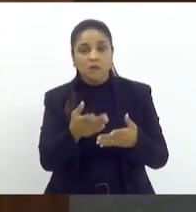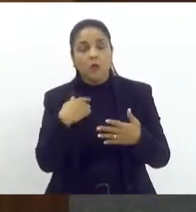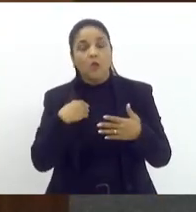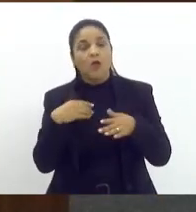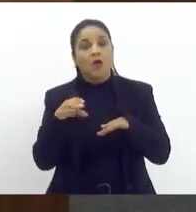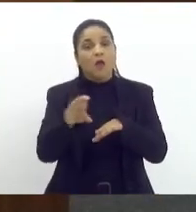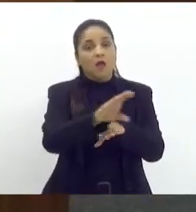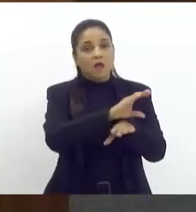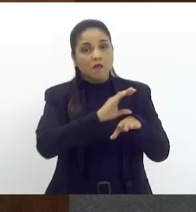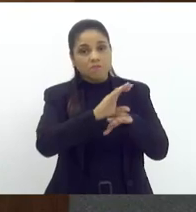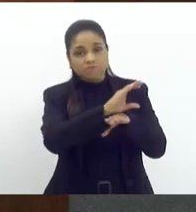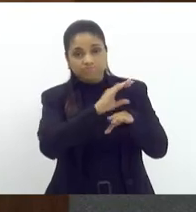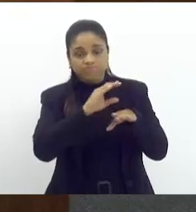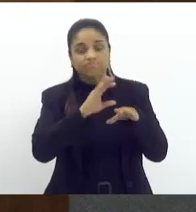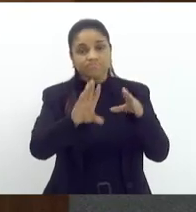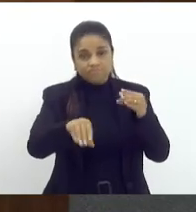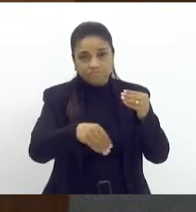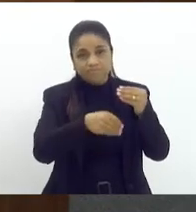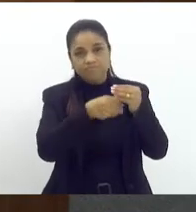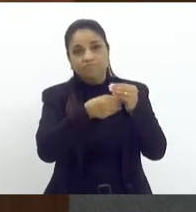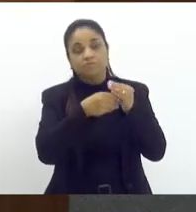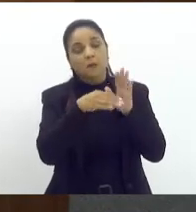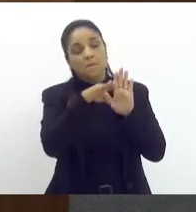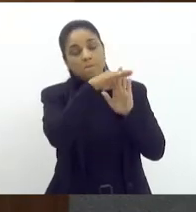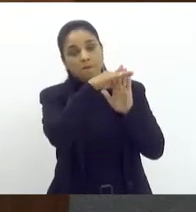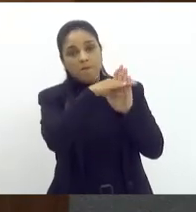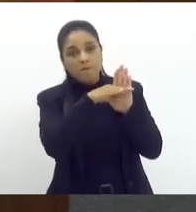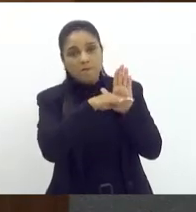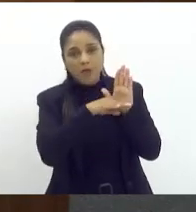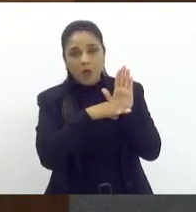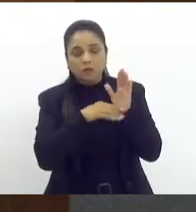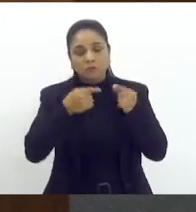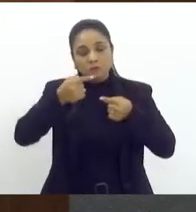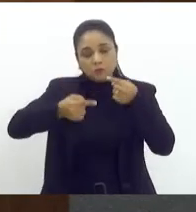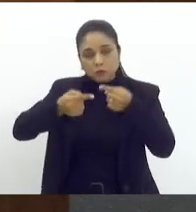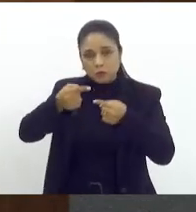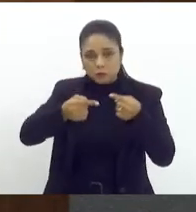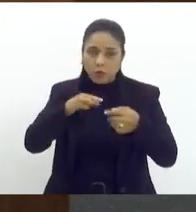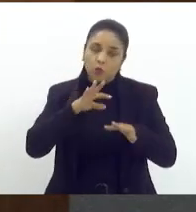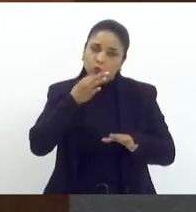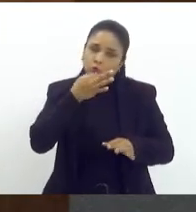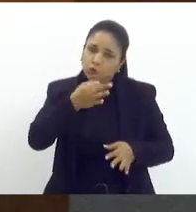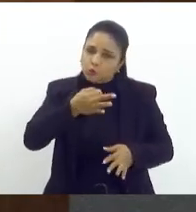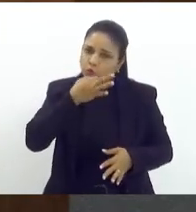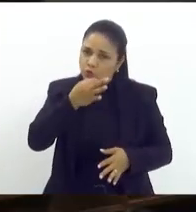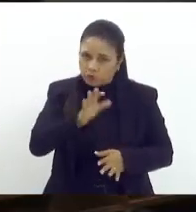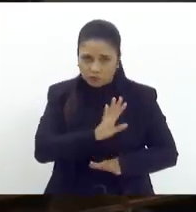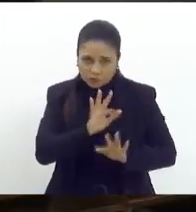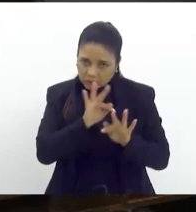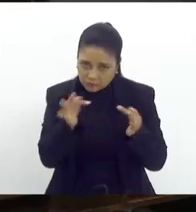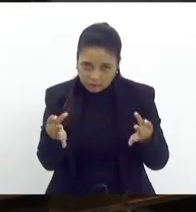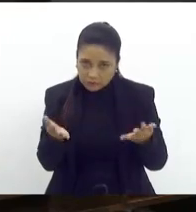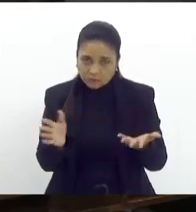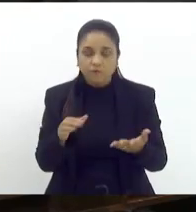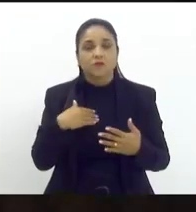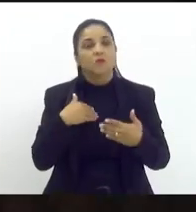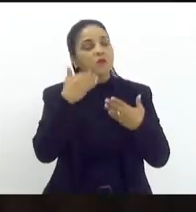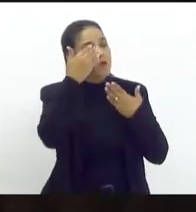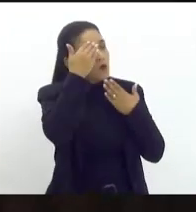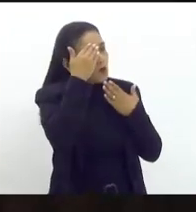a construção do Estado a pauta para ver se harmoniza era sugestão Muito obrigado